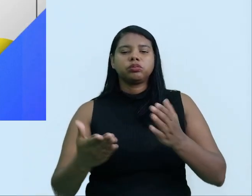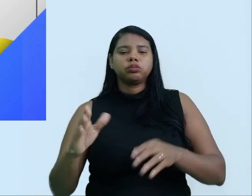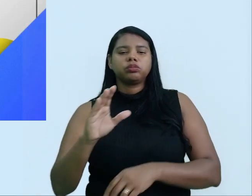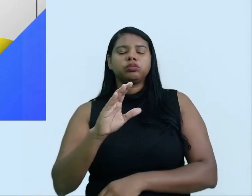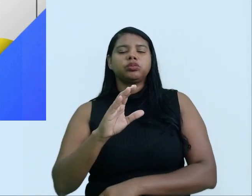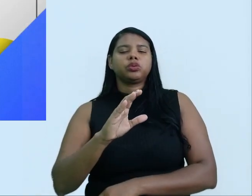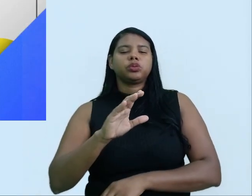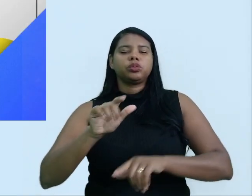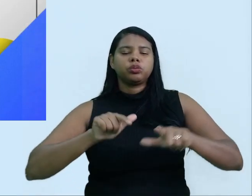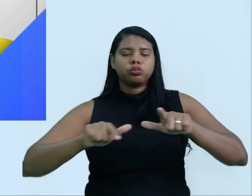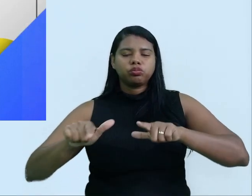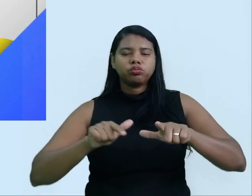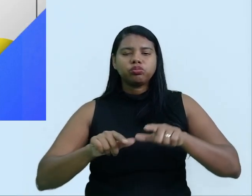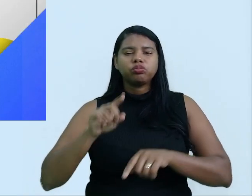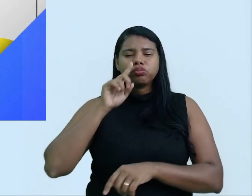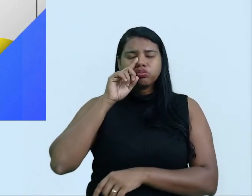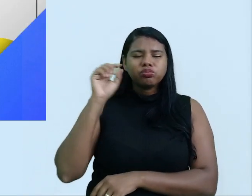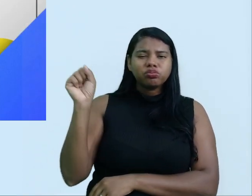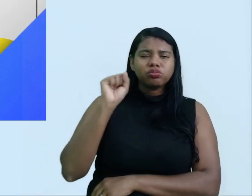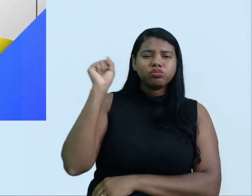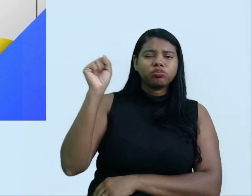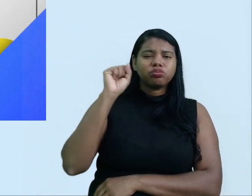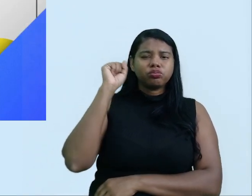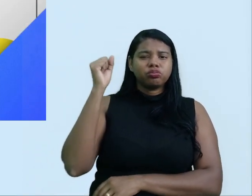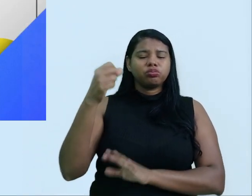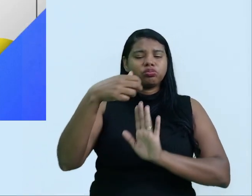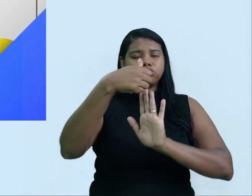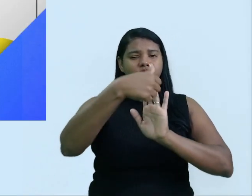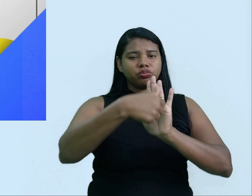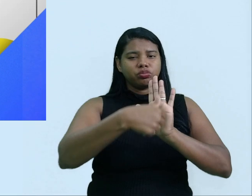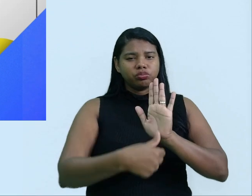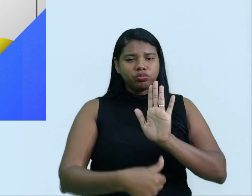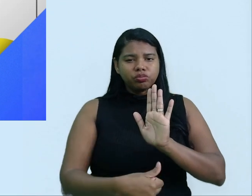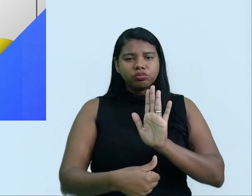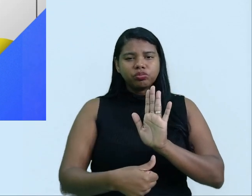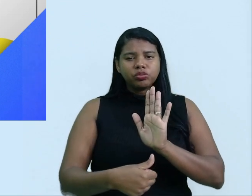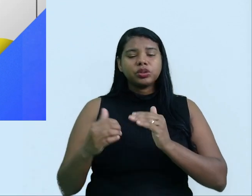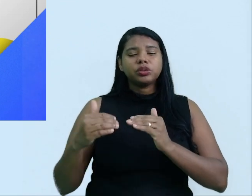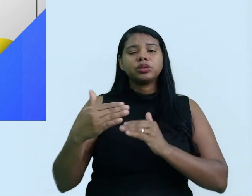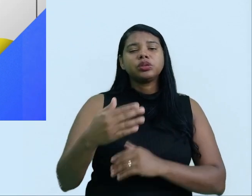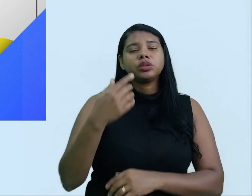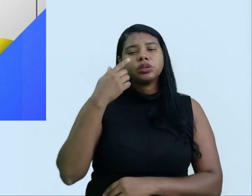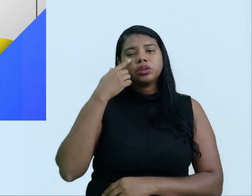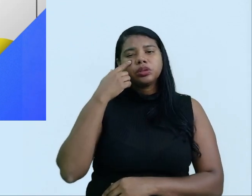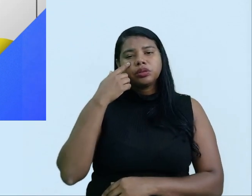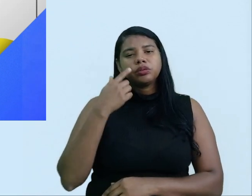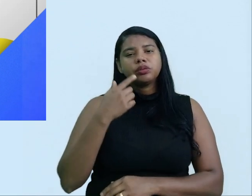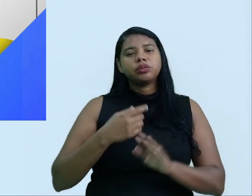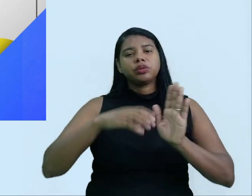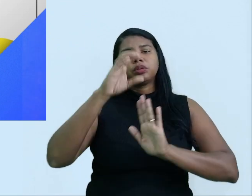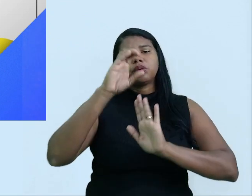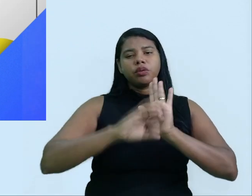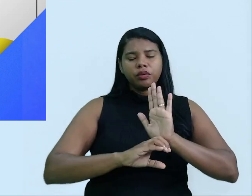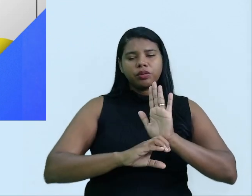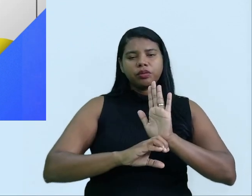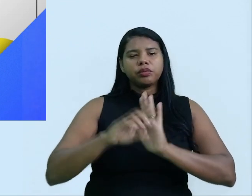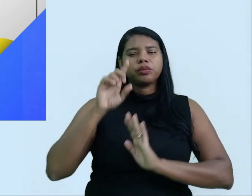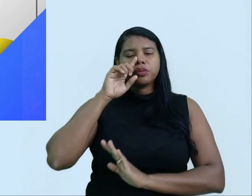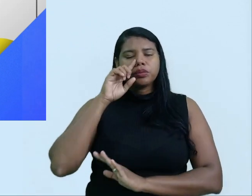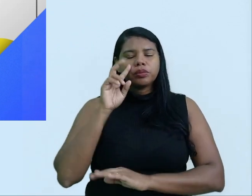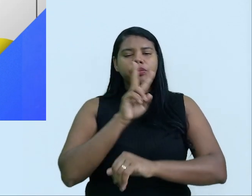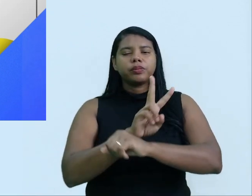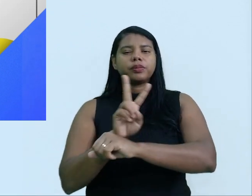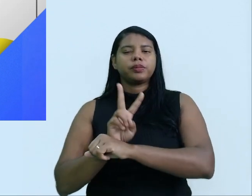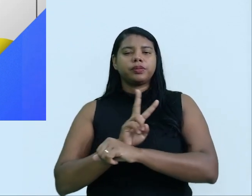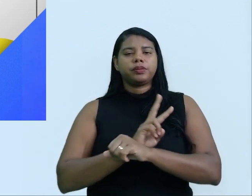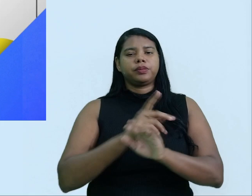os riscos consolidados no inventário de risco, que a gente vai ver mais adiante, tá? E as medidas de prevenção, além